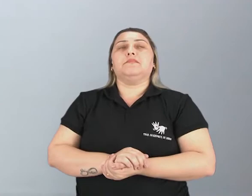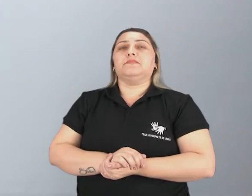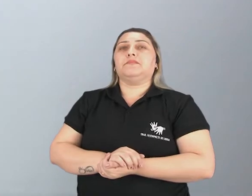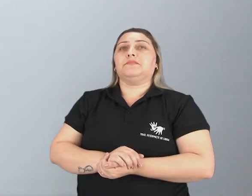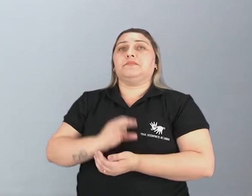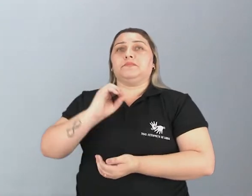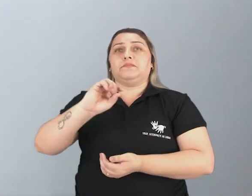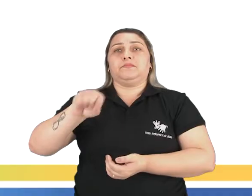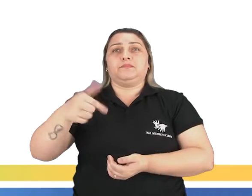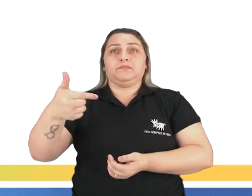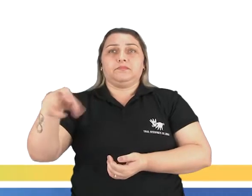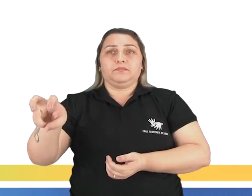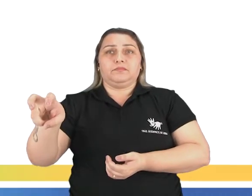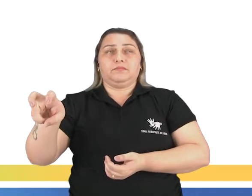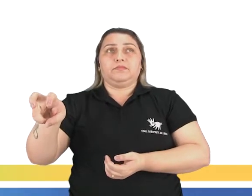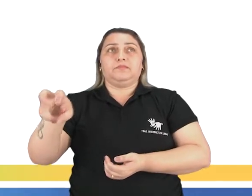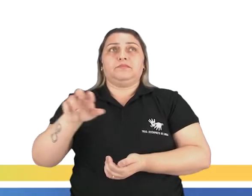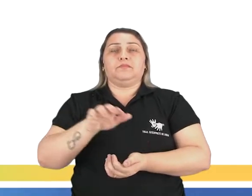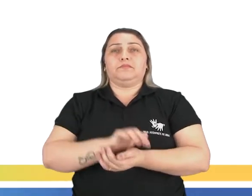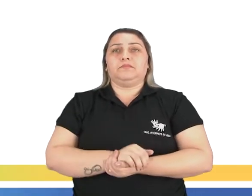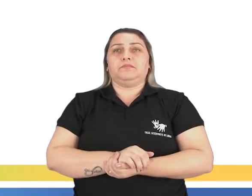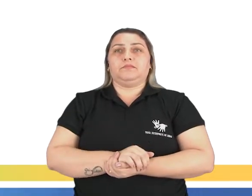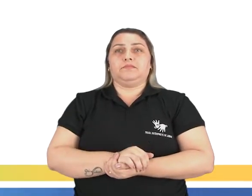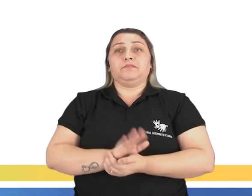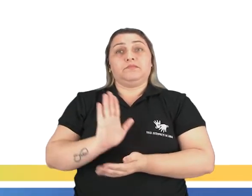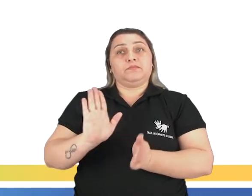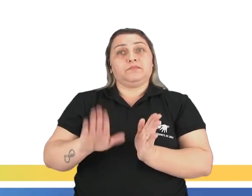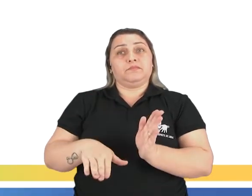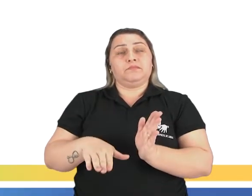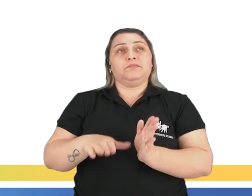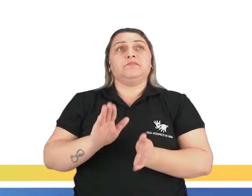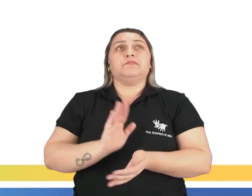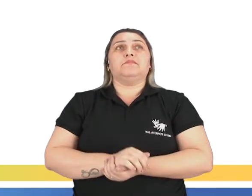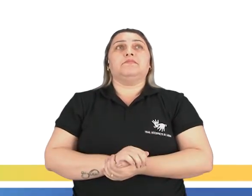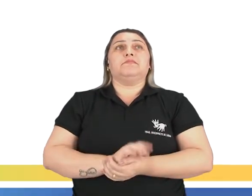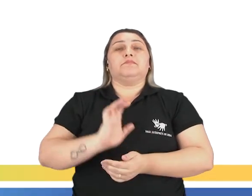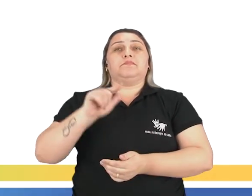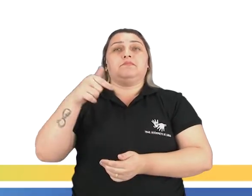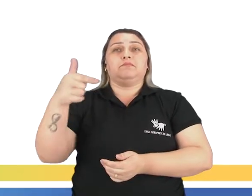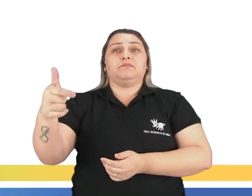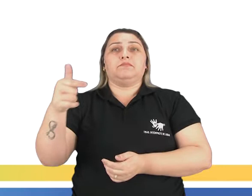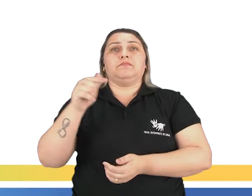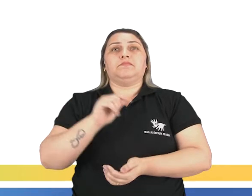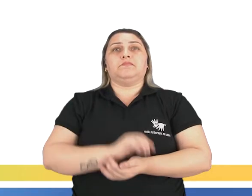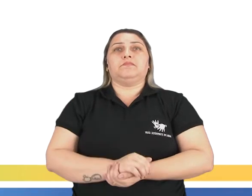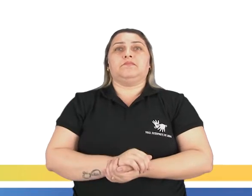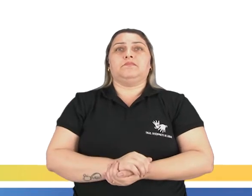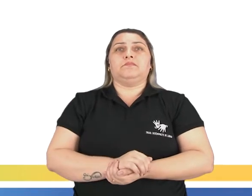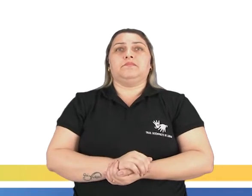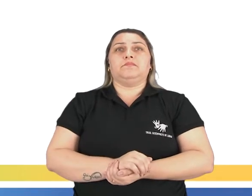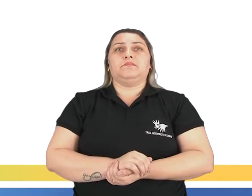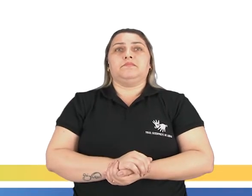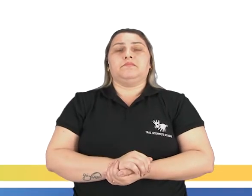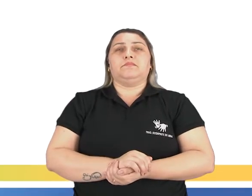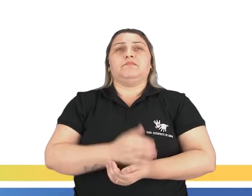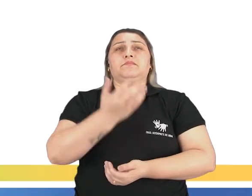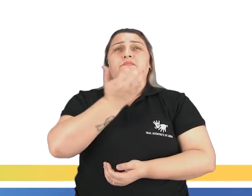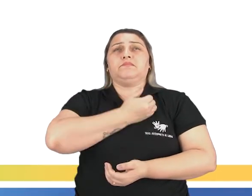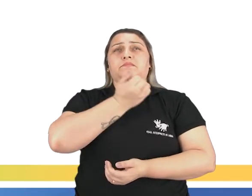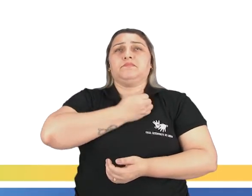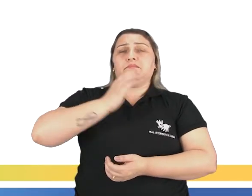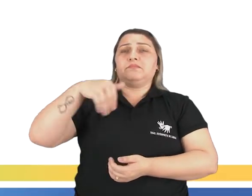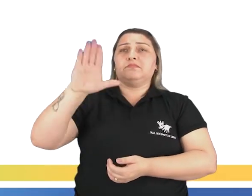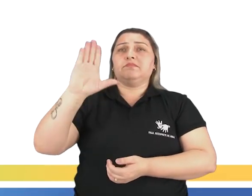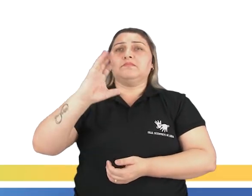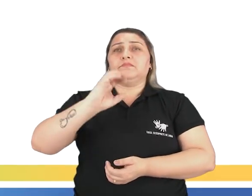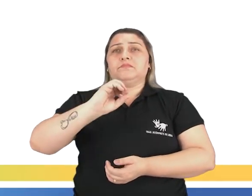o 0,25, no caso, é o menor. Vamos ver uma outra situação? Que número